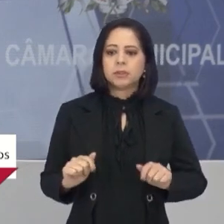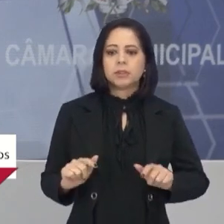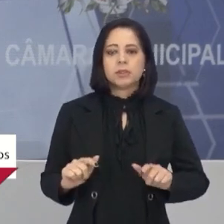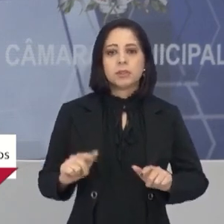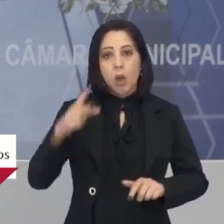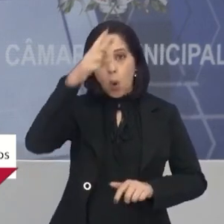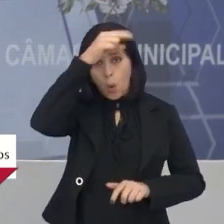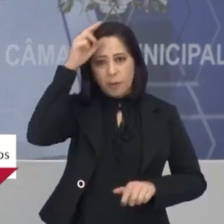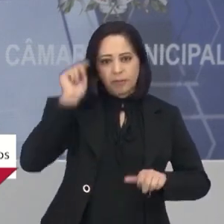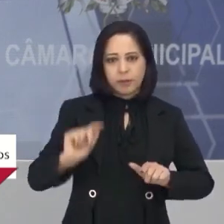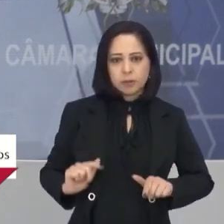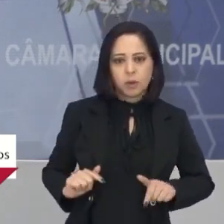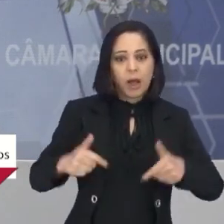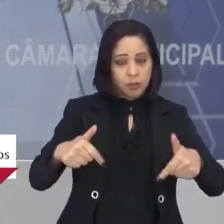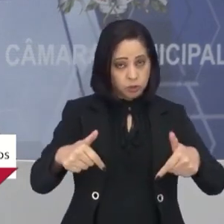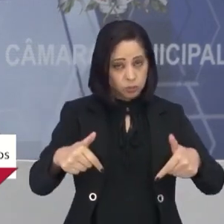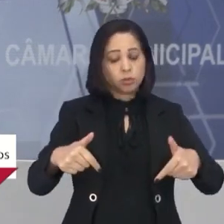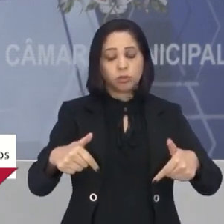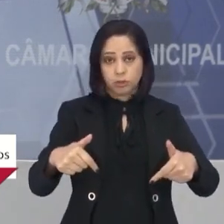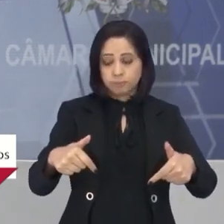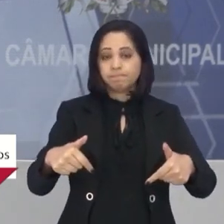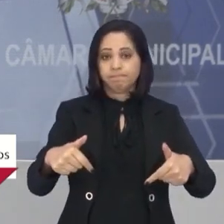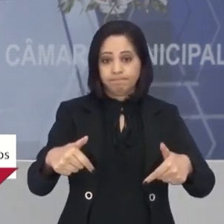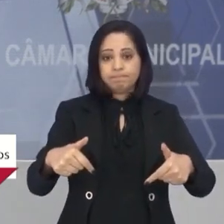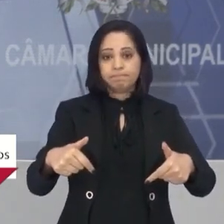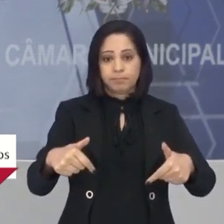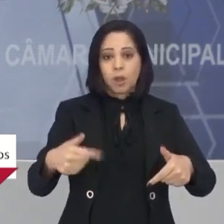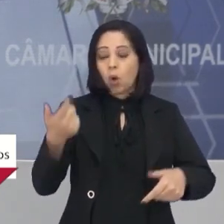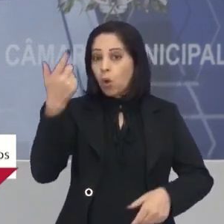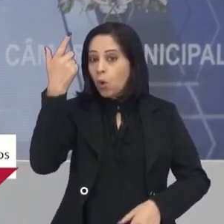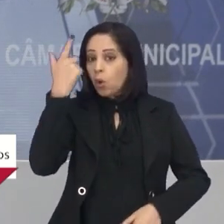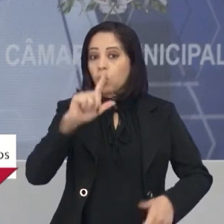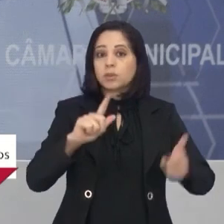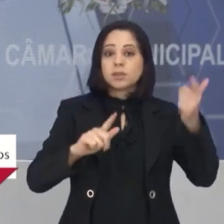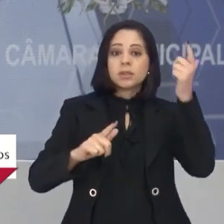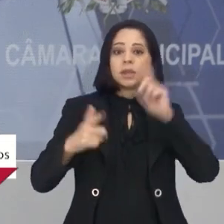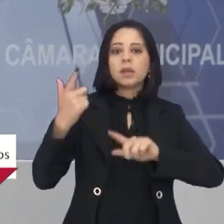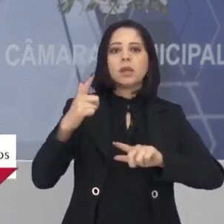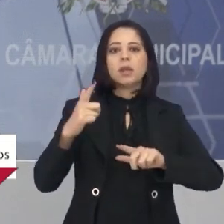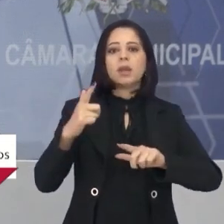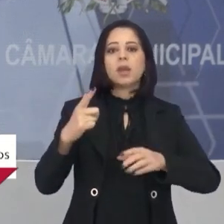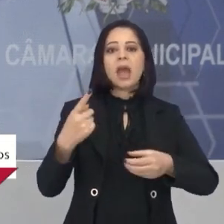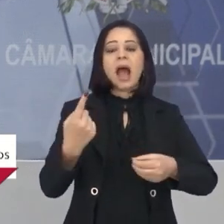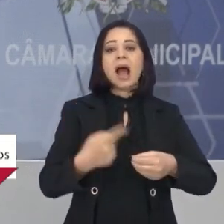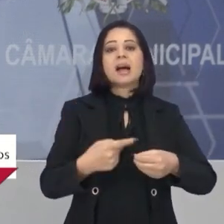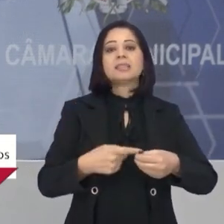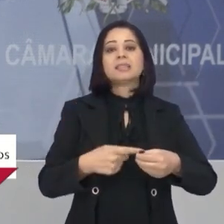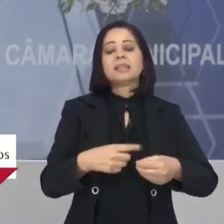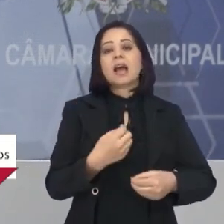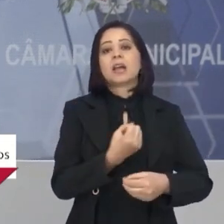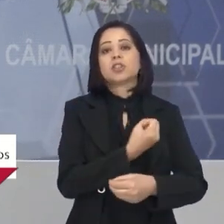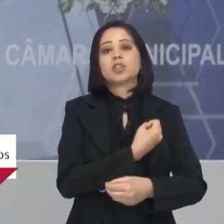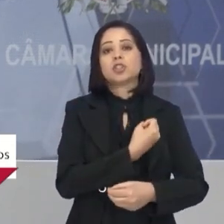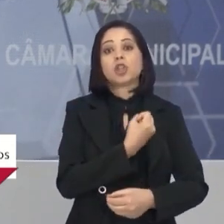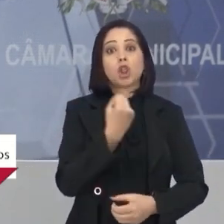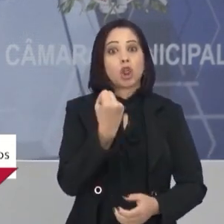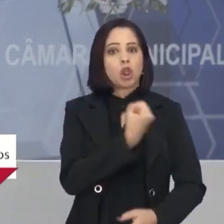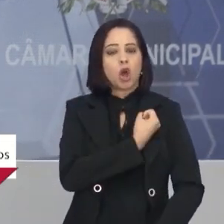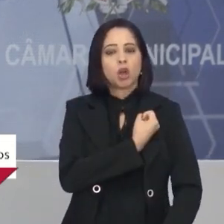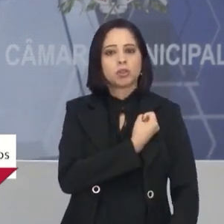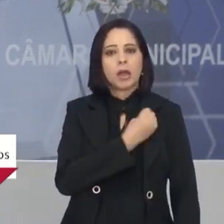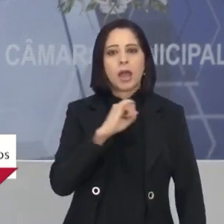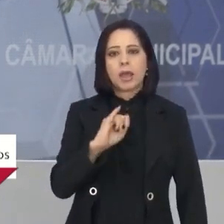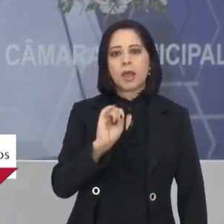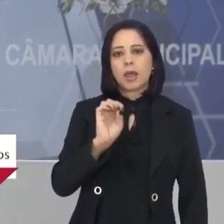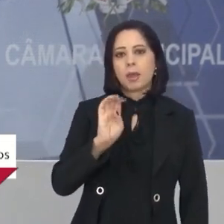prefeitos e prefeitas para conseguir elevar esse índice porque depende de queê